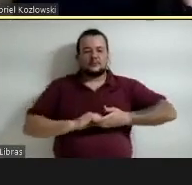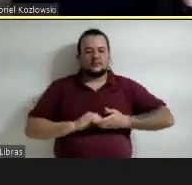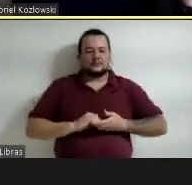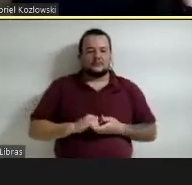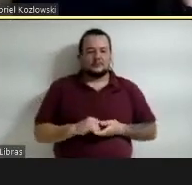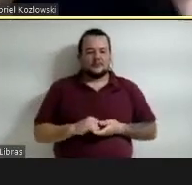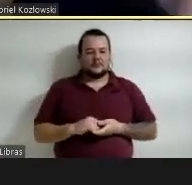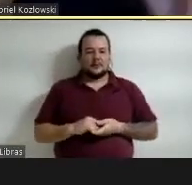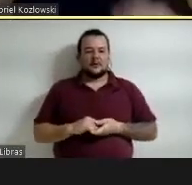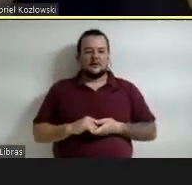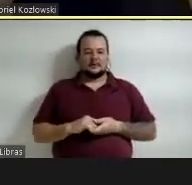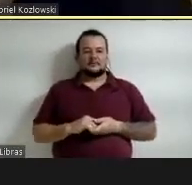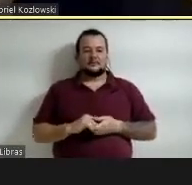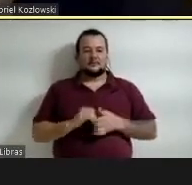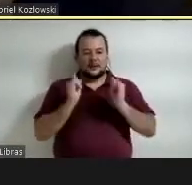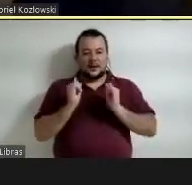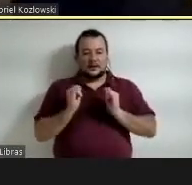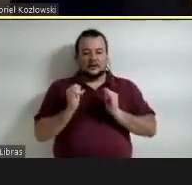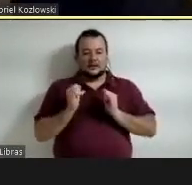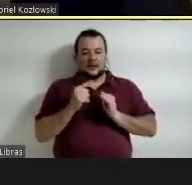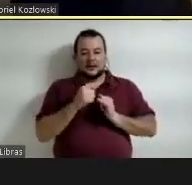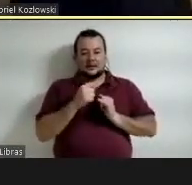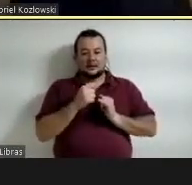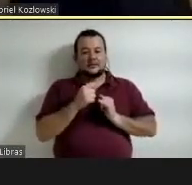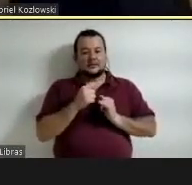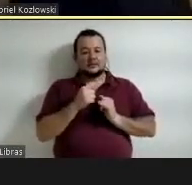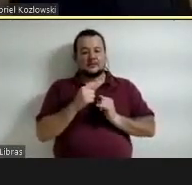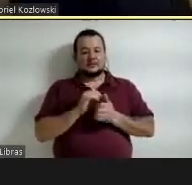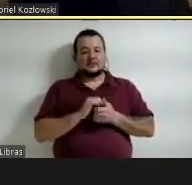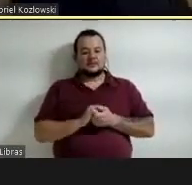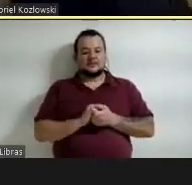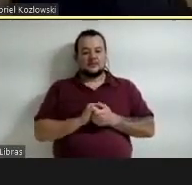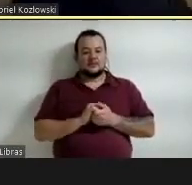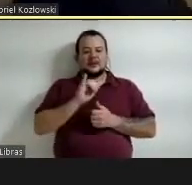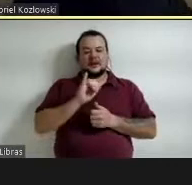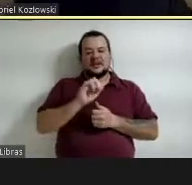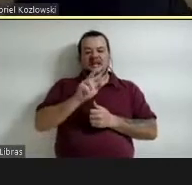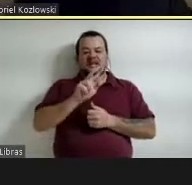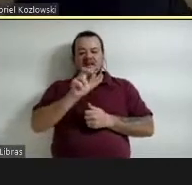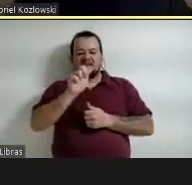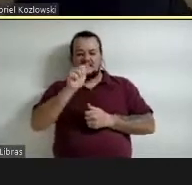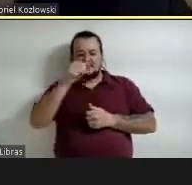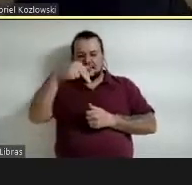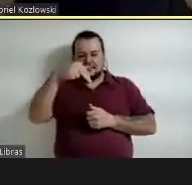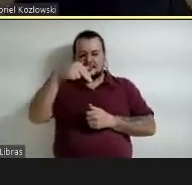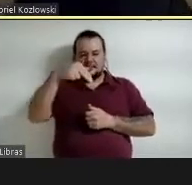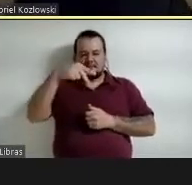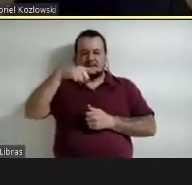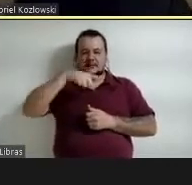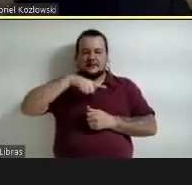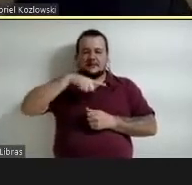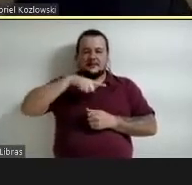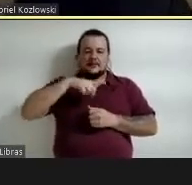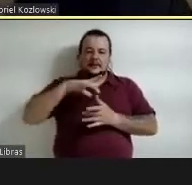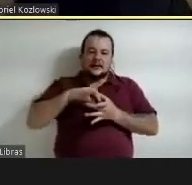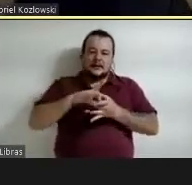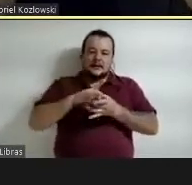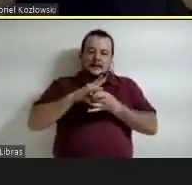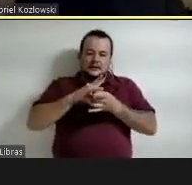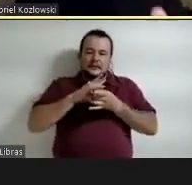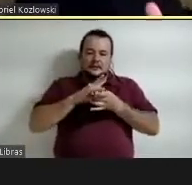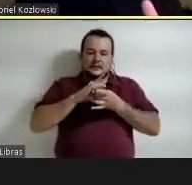Esse, por exemplo, é o Ivan Leonidov, e ele faz parte de uma série de arquitetos visionários